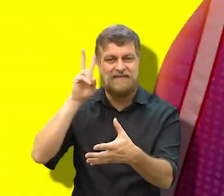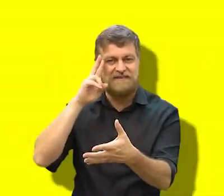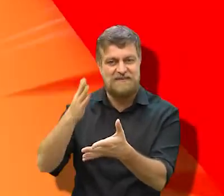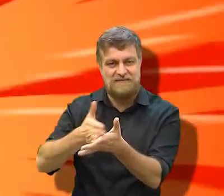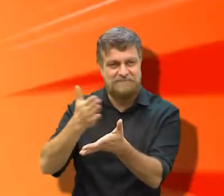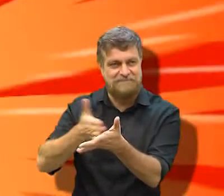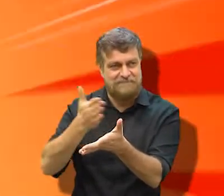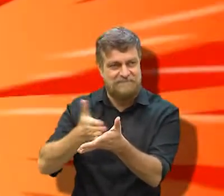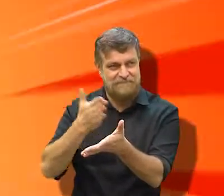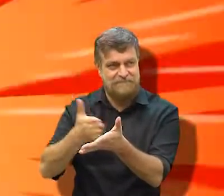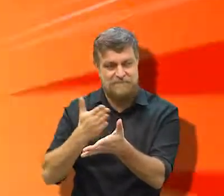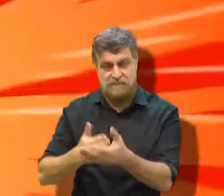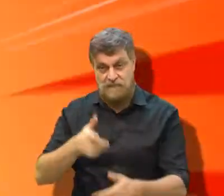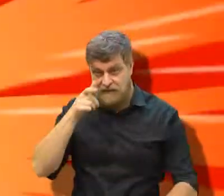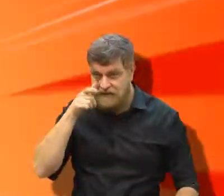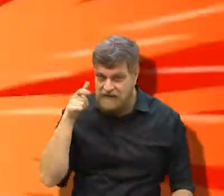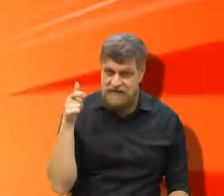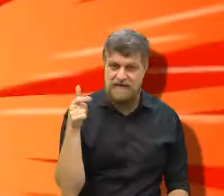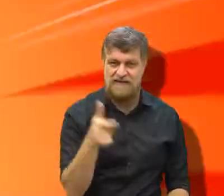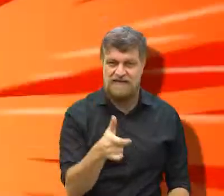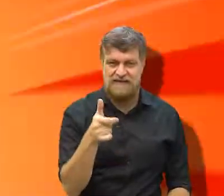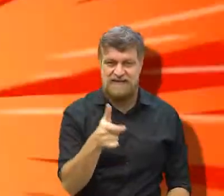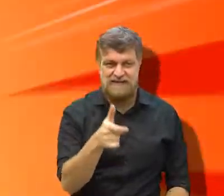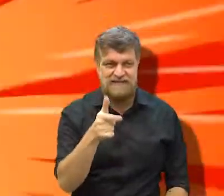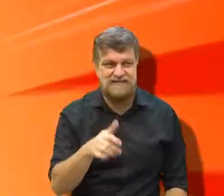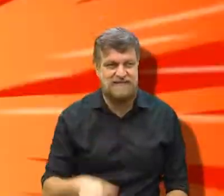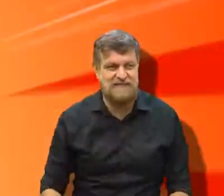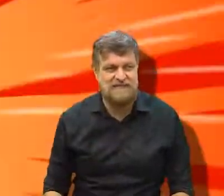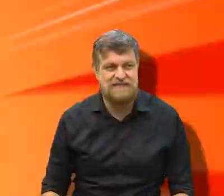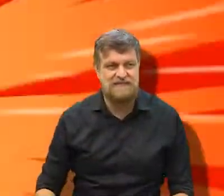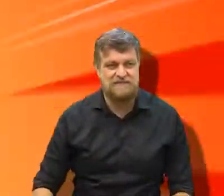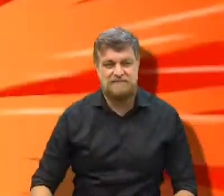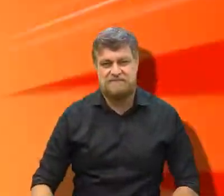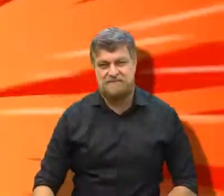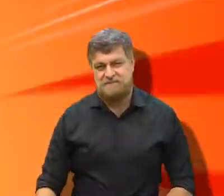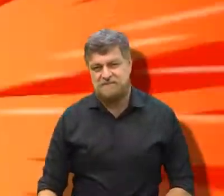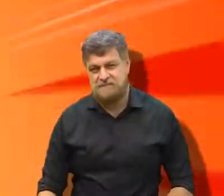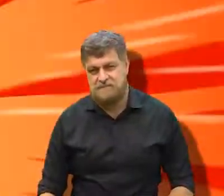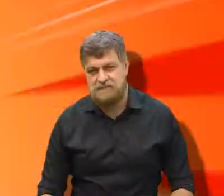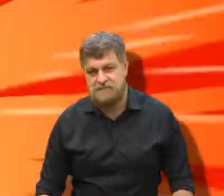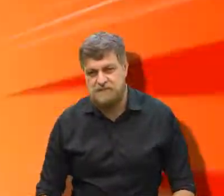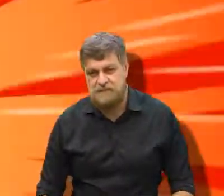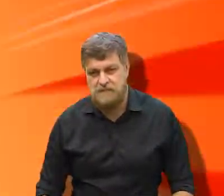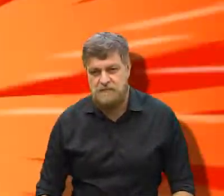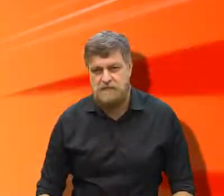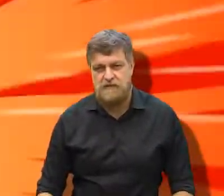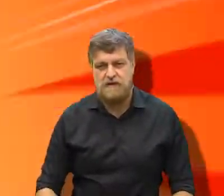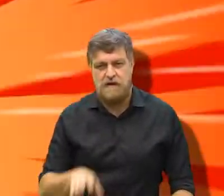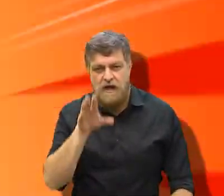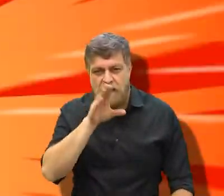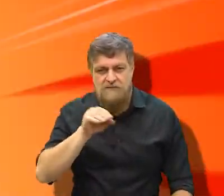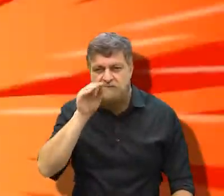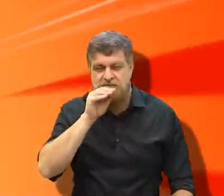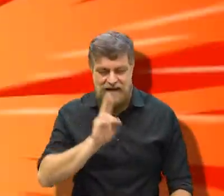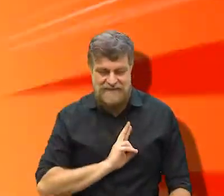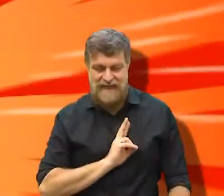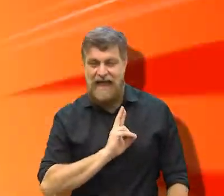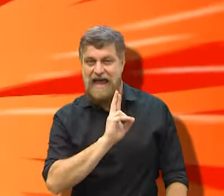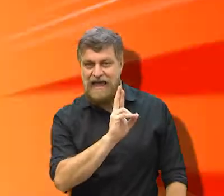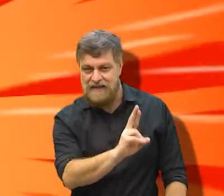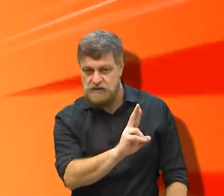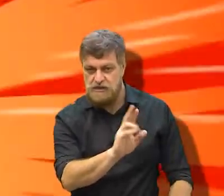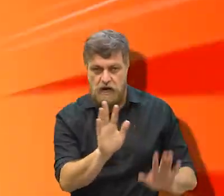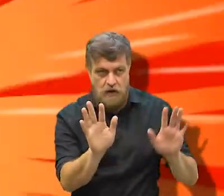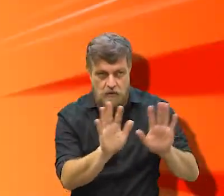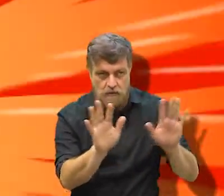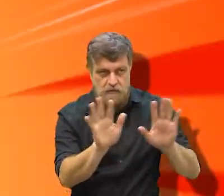Sim, é uma história bem interessante, seja para criança, adolescente. E ela não fala disso, da religião de forma direta,